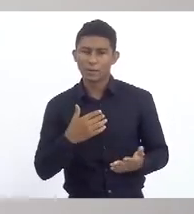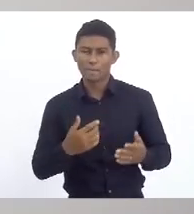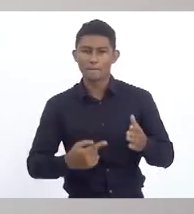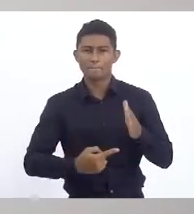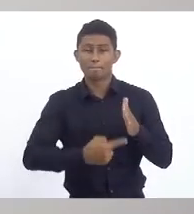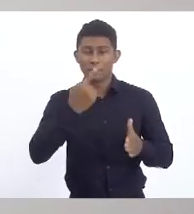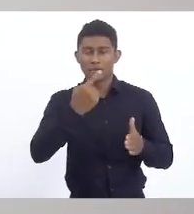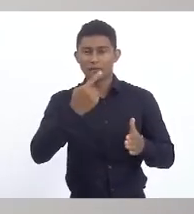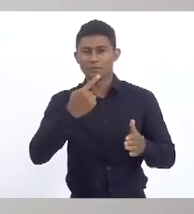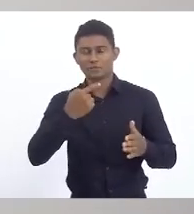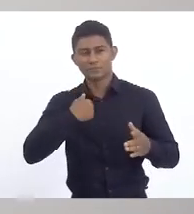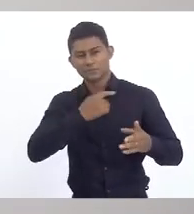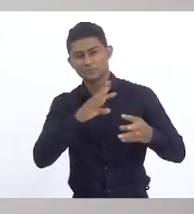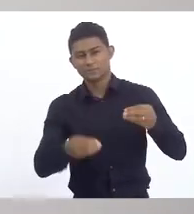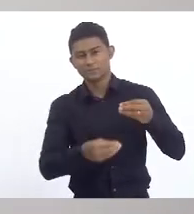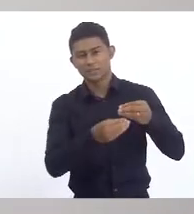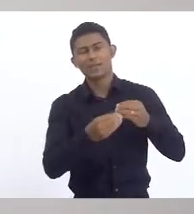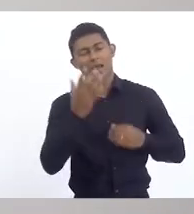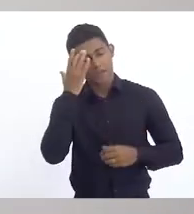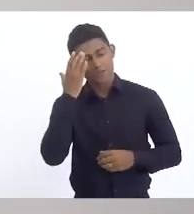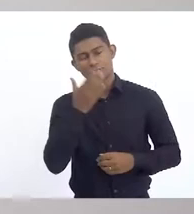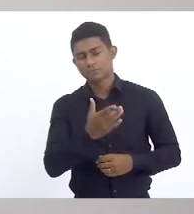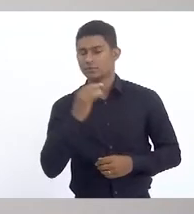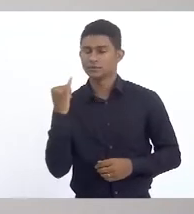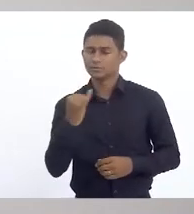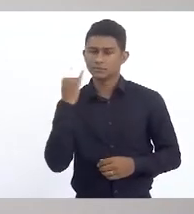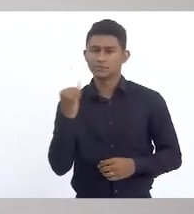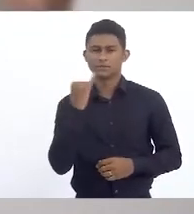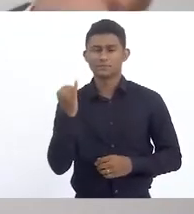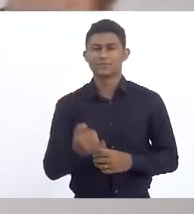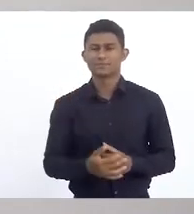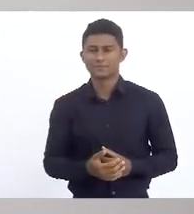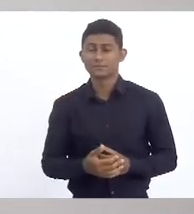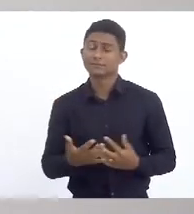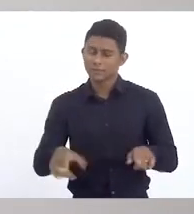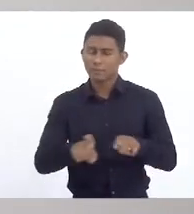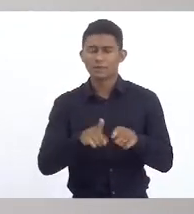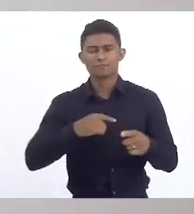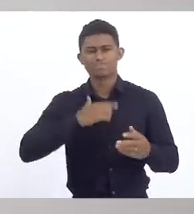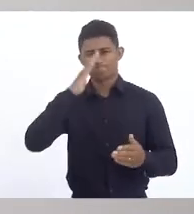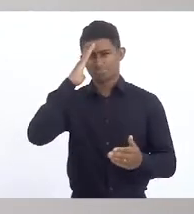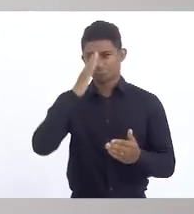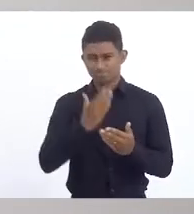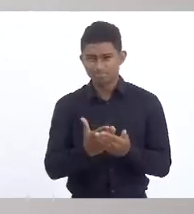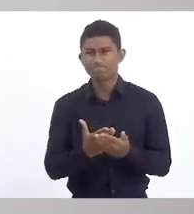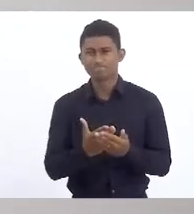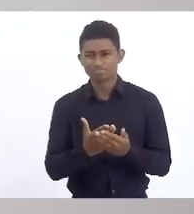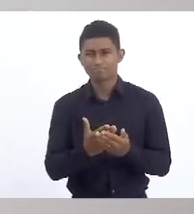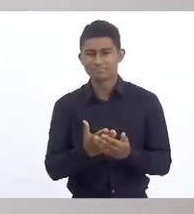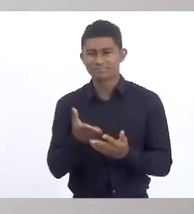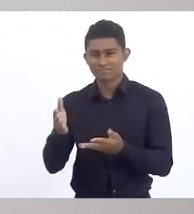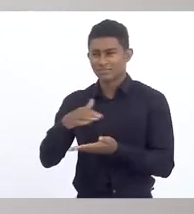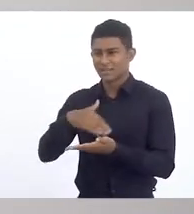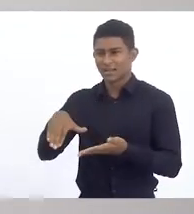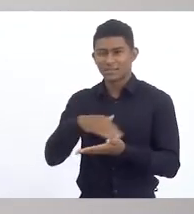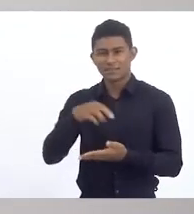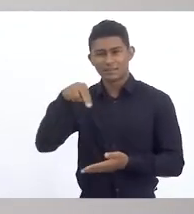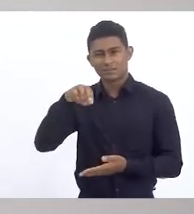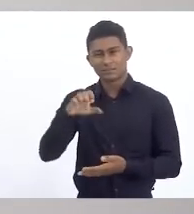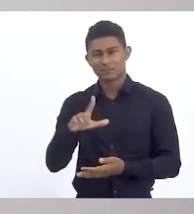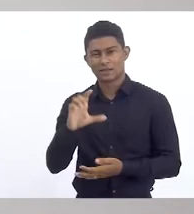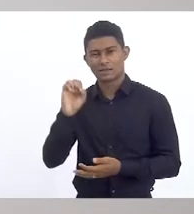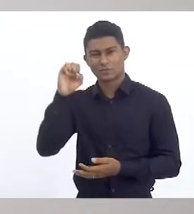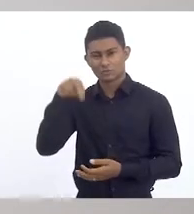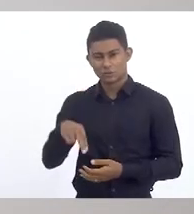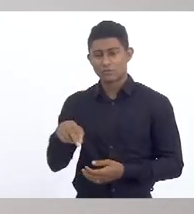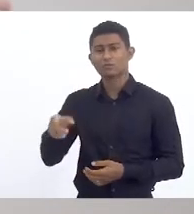aqui, que eu acho fundamental. Então, a gente, e creio que a gente vai fazer, né, o secretário Nelson Rocha já destacou isso para